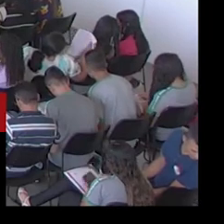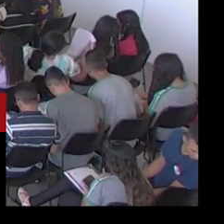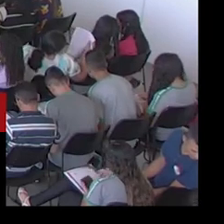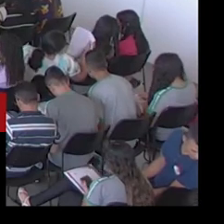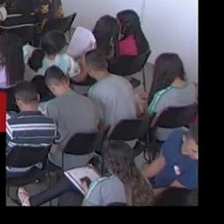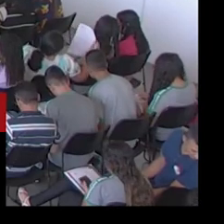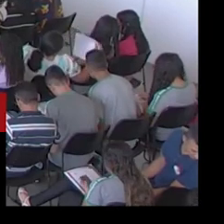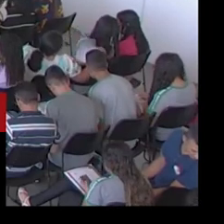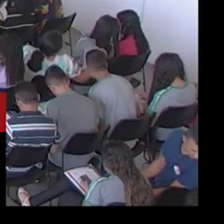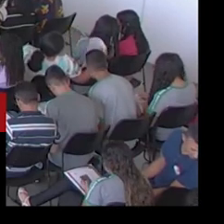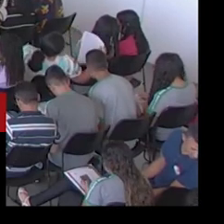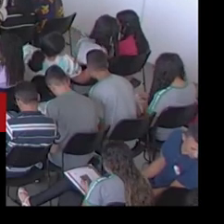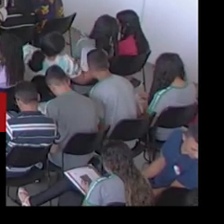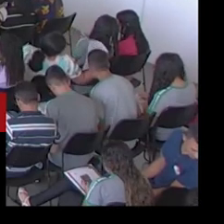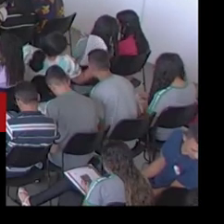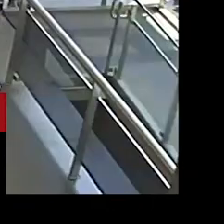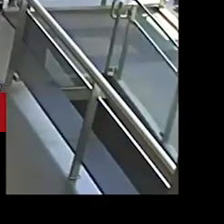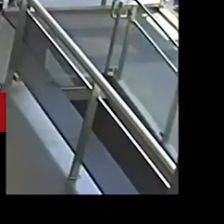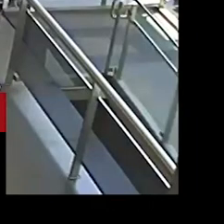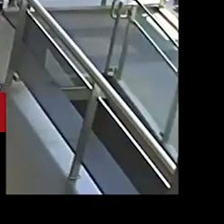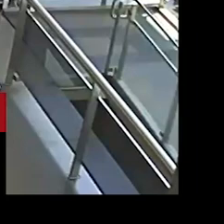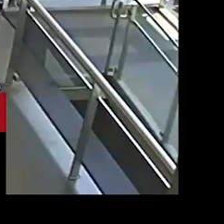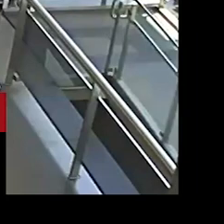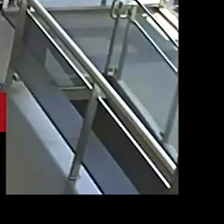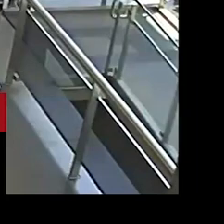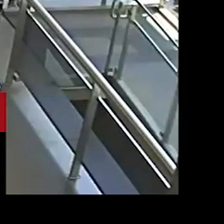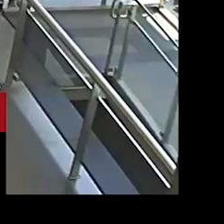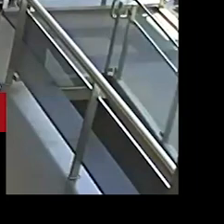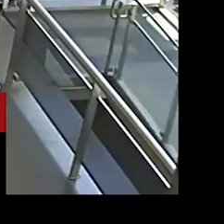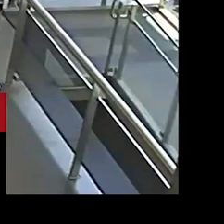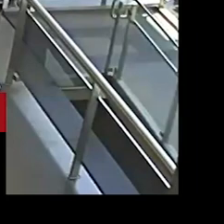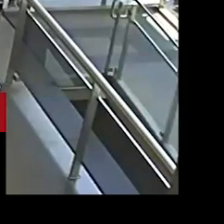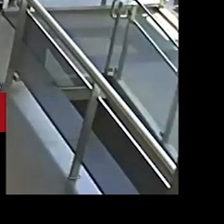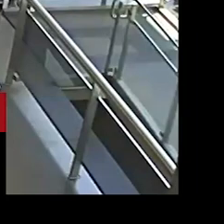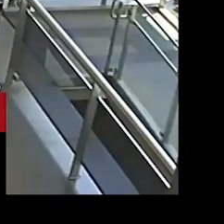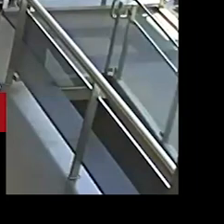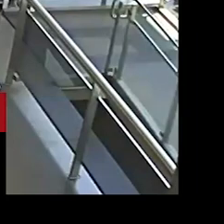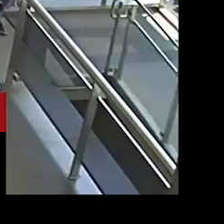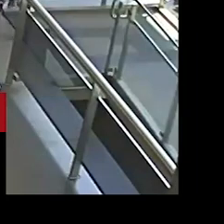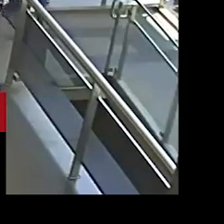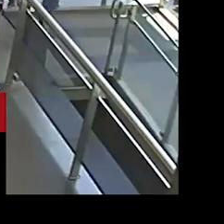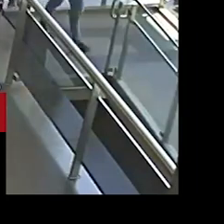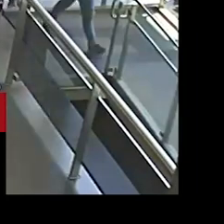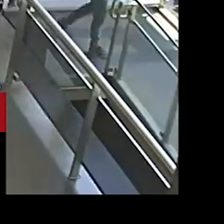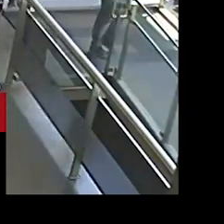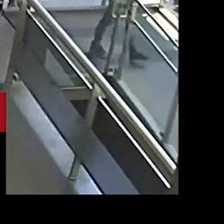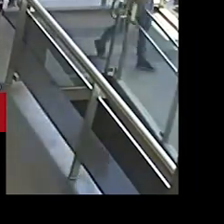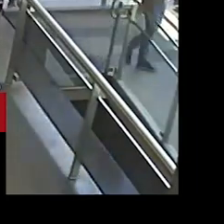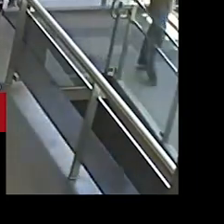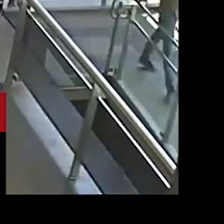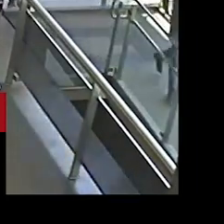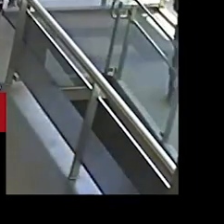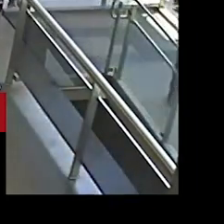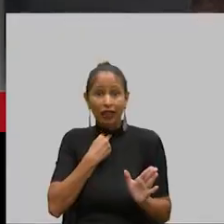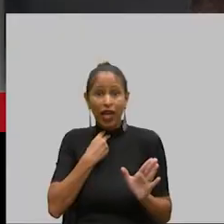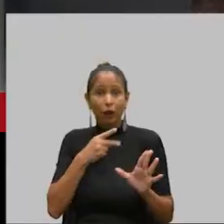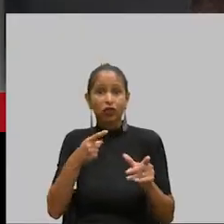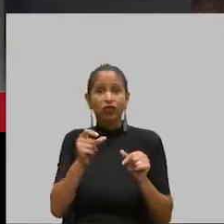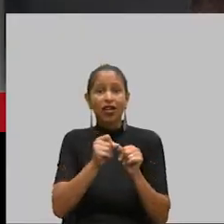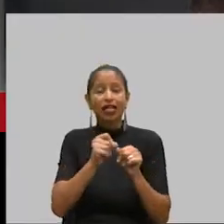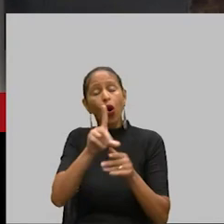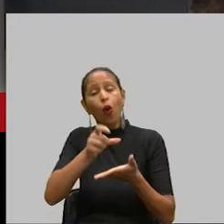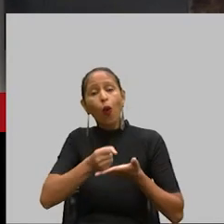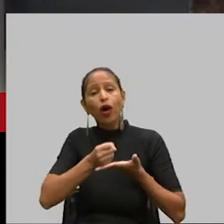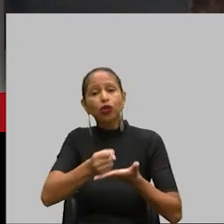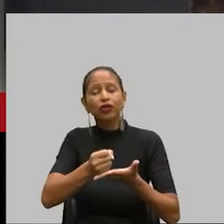gente como que sair dali mais amarrado com projetos nós não podemos formar ou ajudar